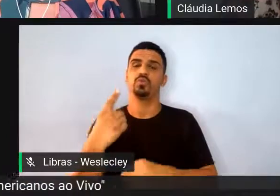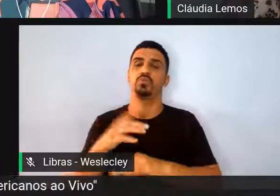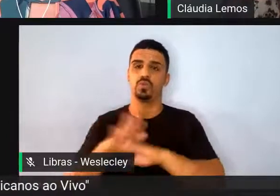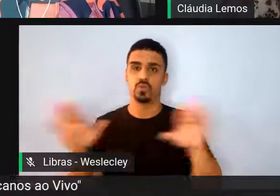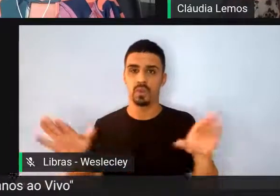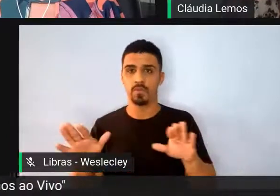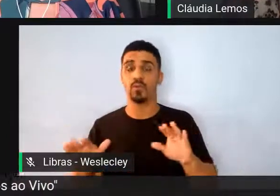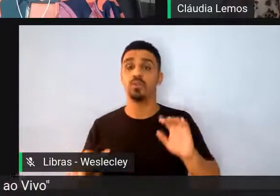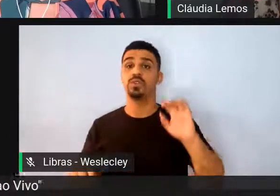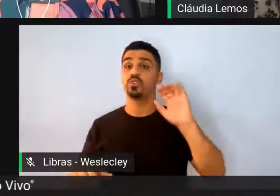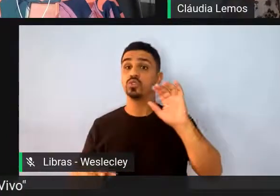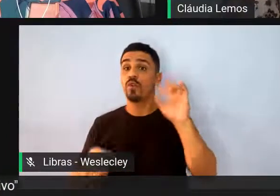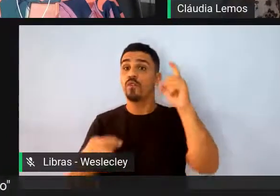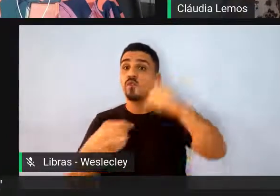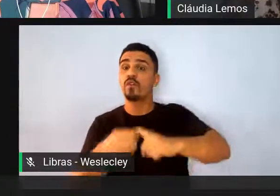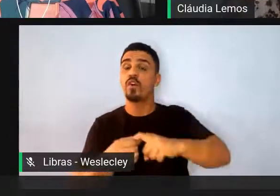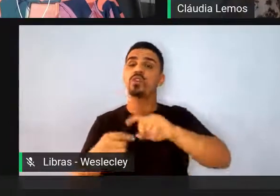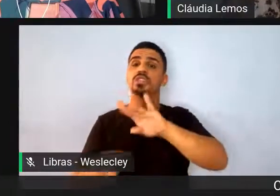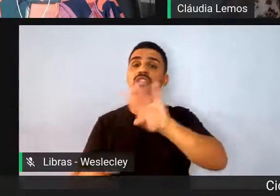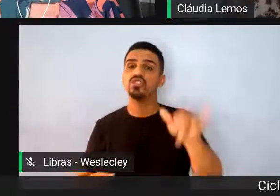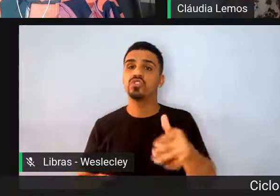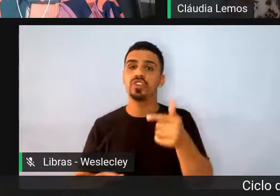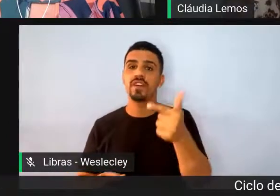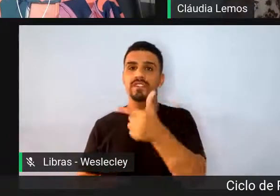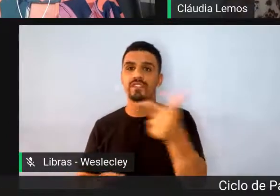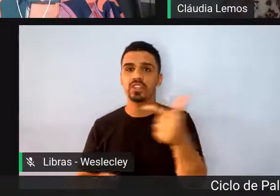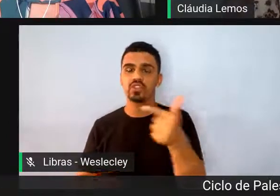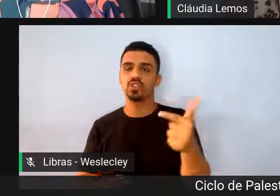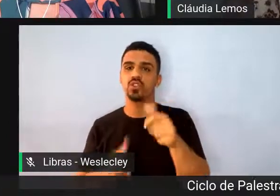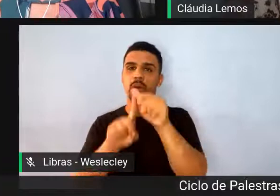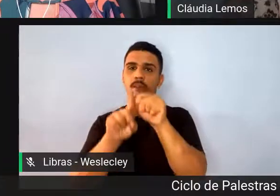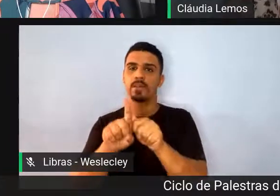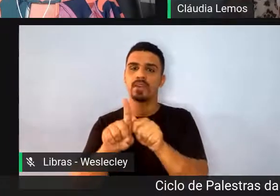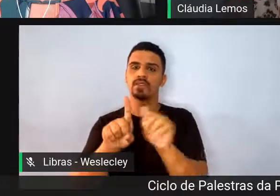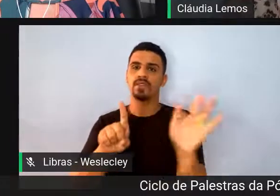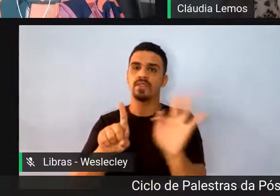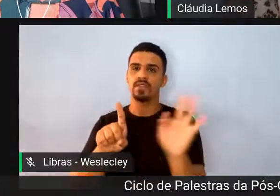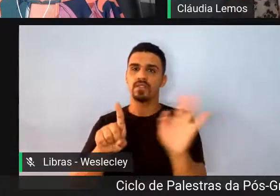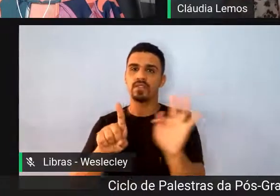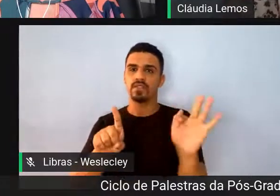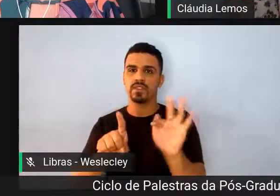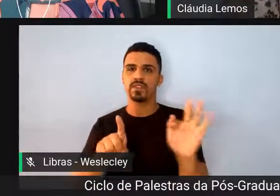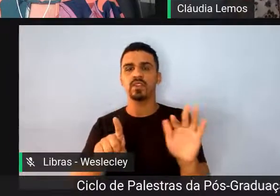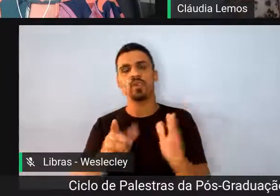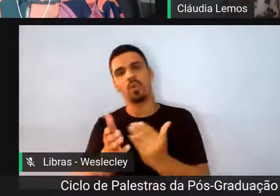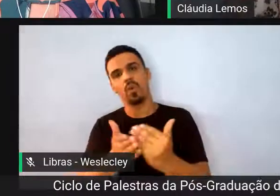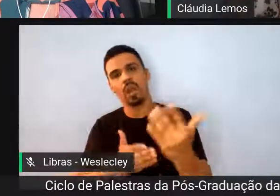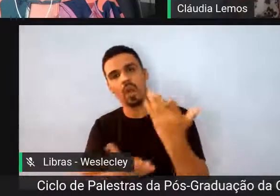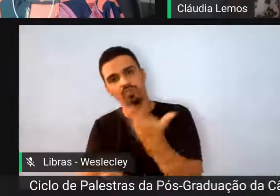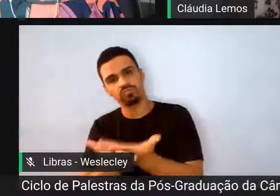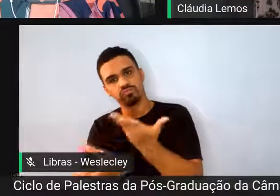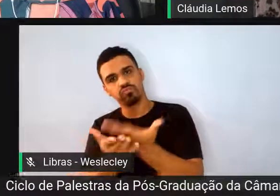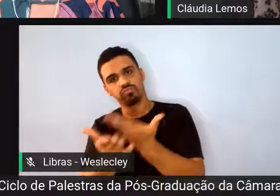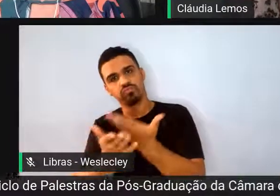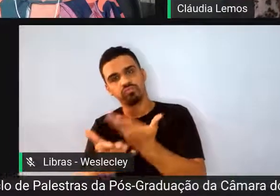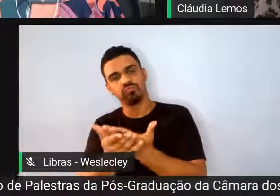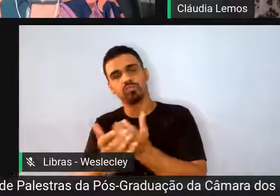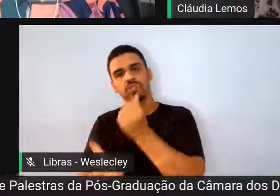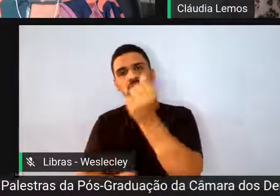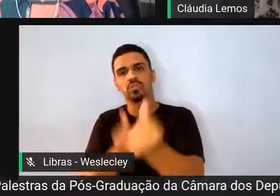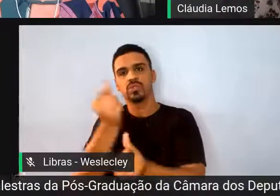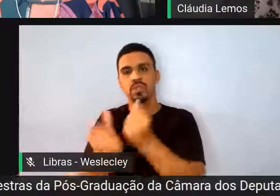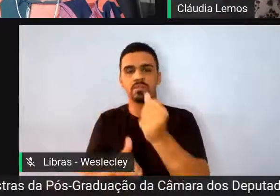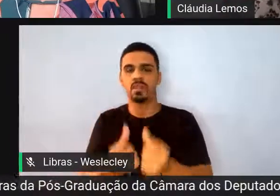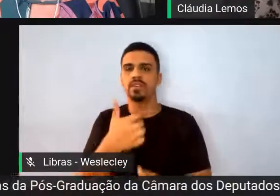ser retomado em fevereiro, no dia 22, com a aula inaugural do primeiro semestre letivo de 2021. E vai ser aqui também, na